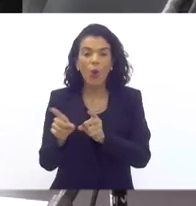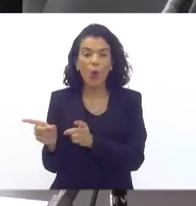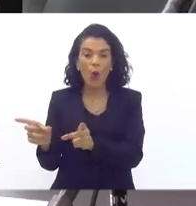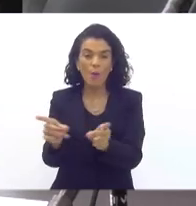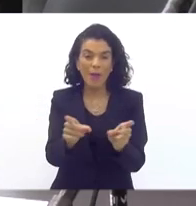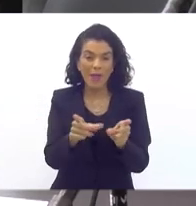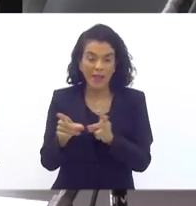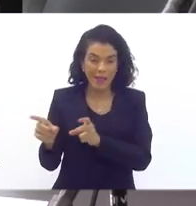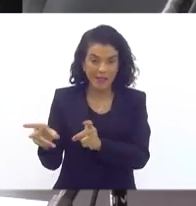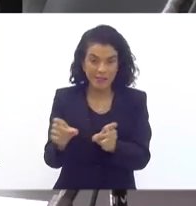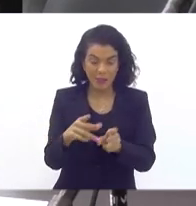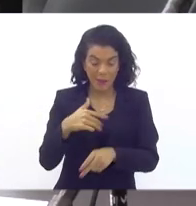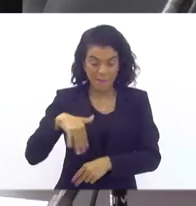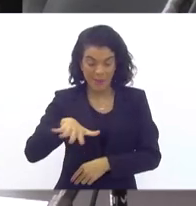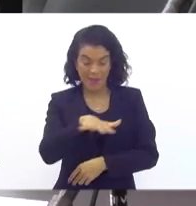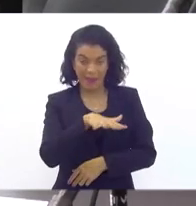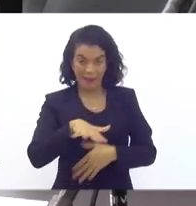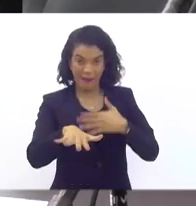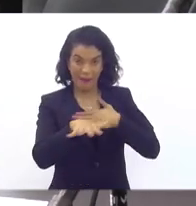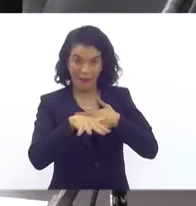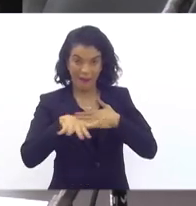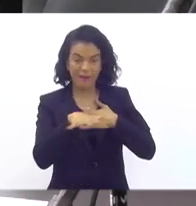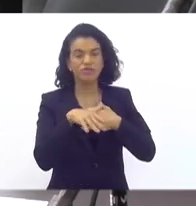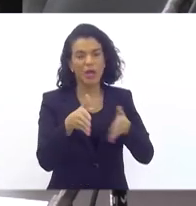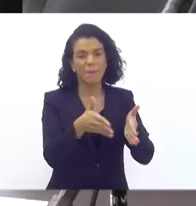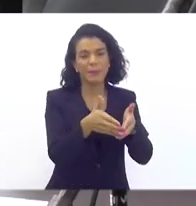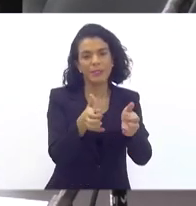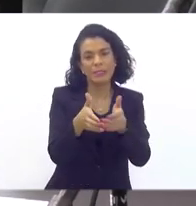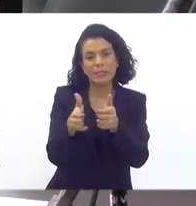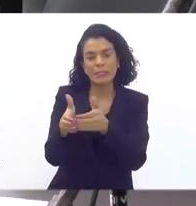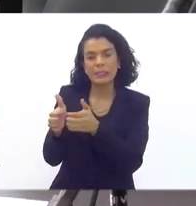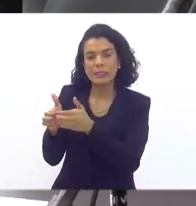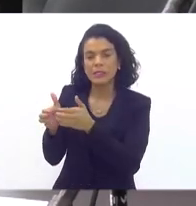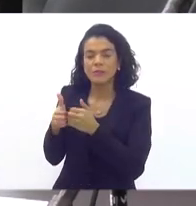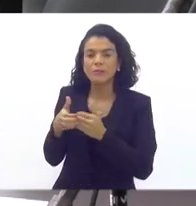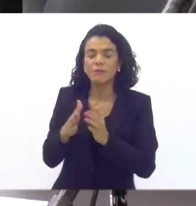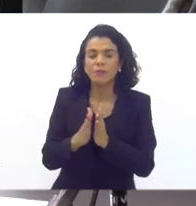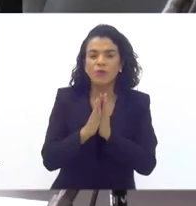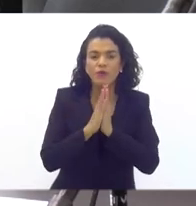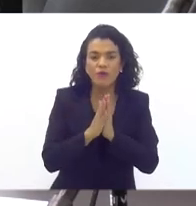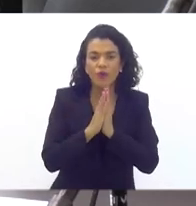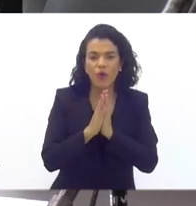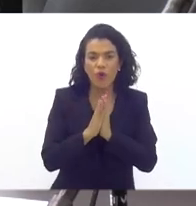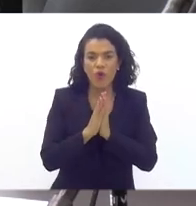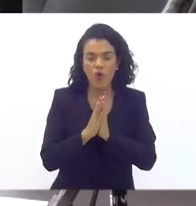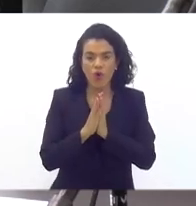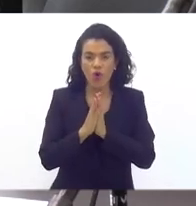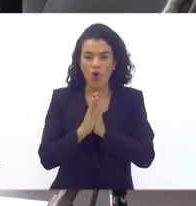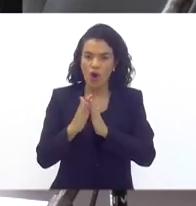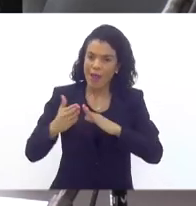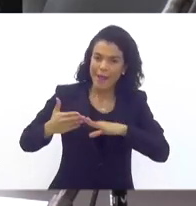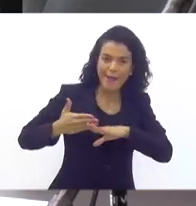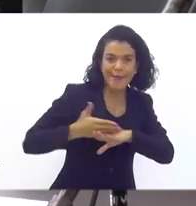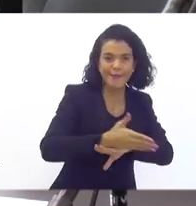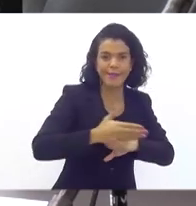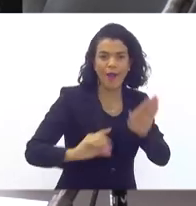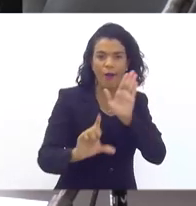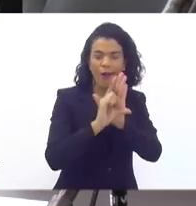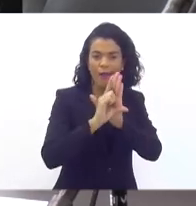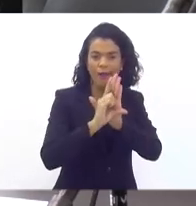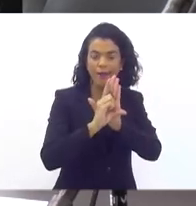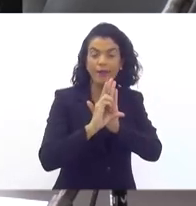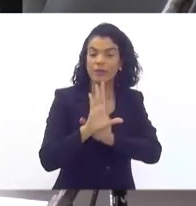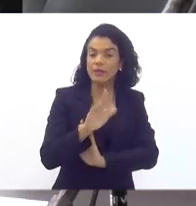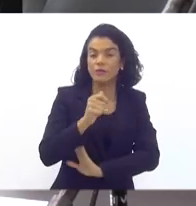minha região Eu já pedi algumas vezes para que a ordem pública entrasse com Rigor da Lei e